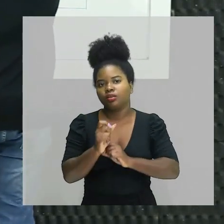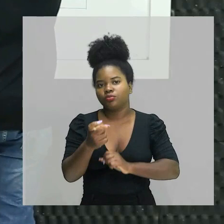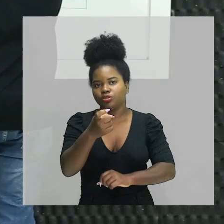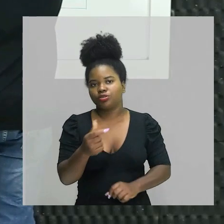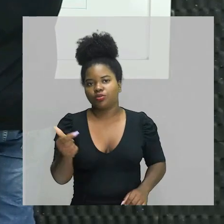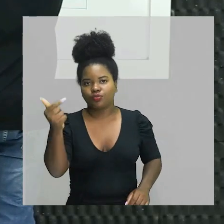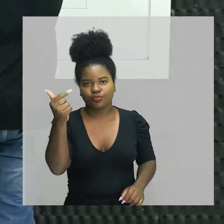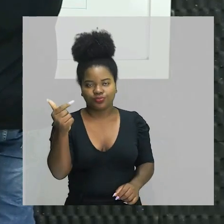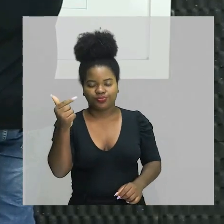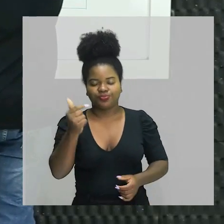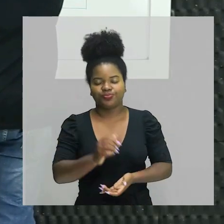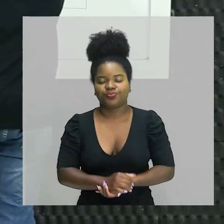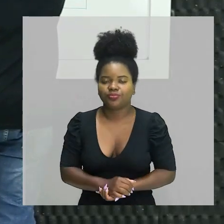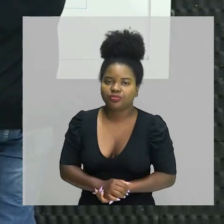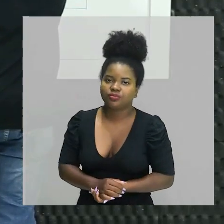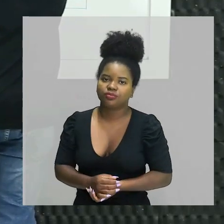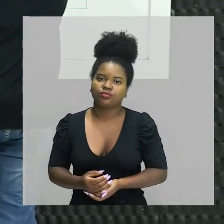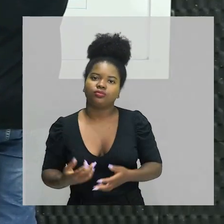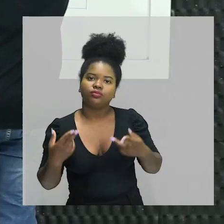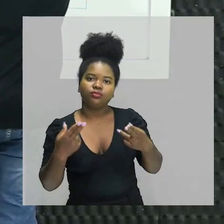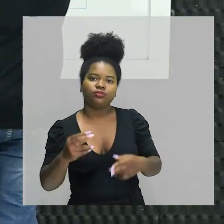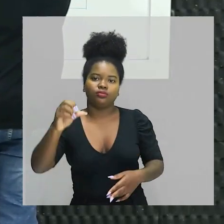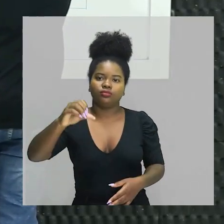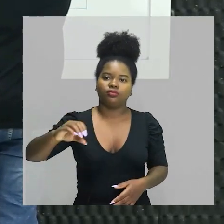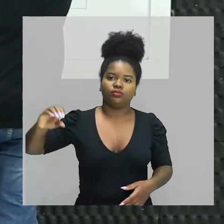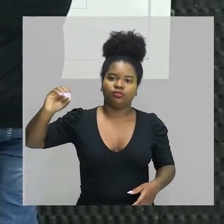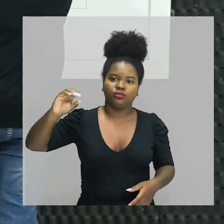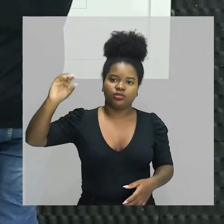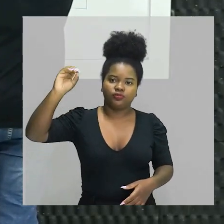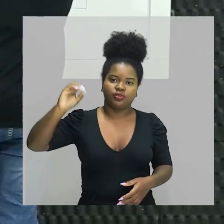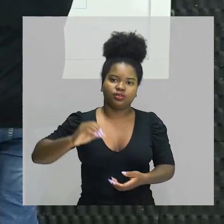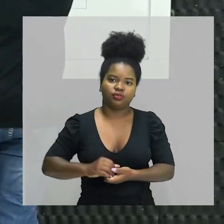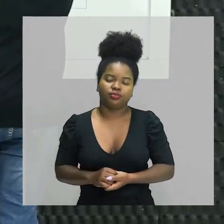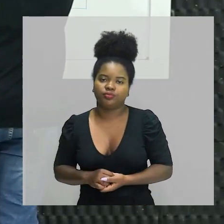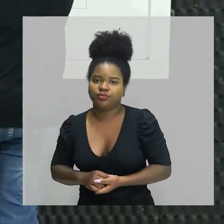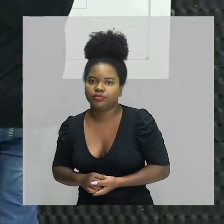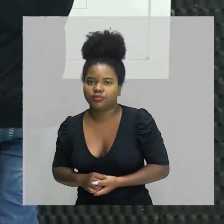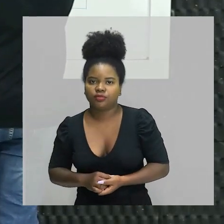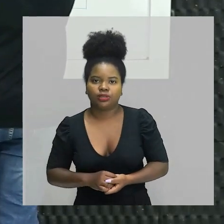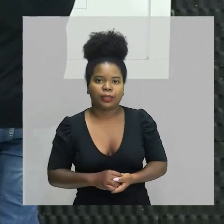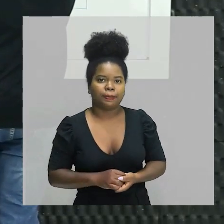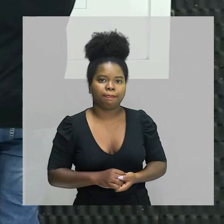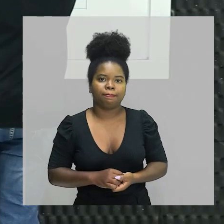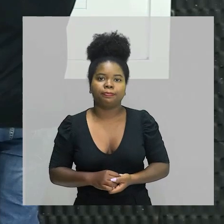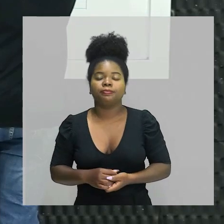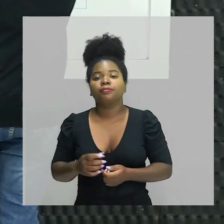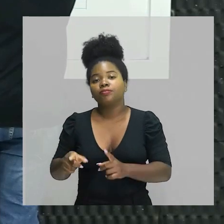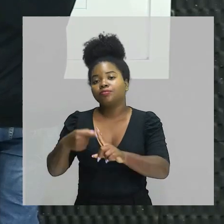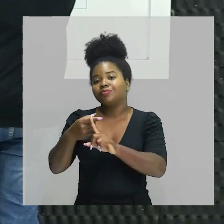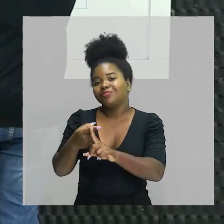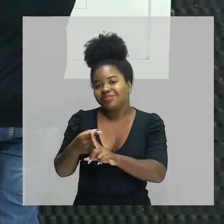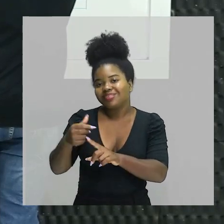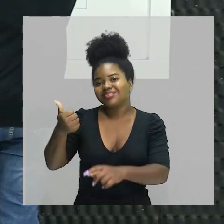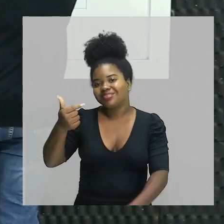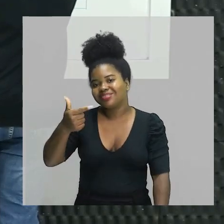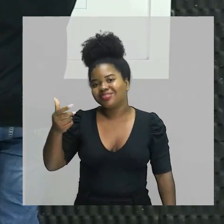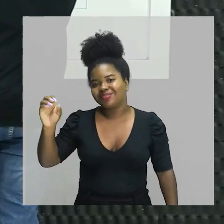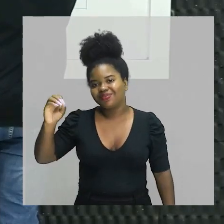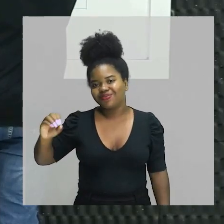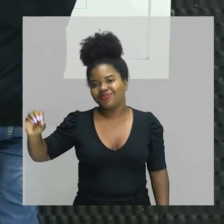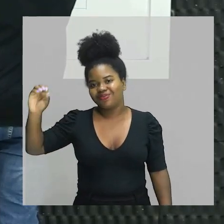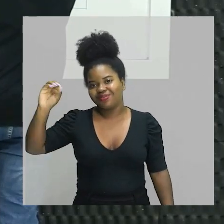ao quadrado igual a 90 ao quadrado mais 120 ao